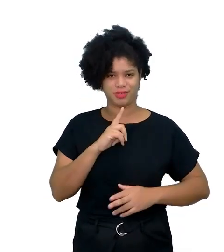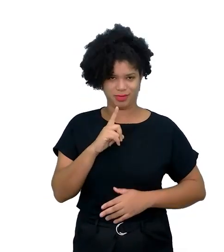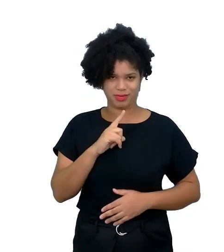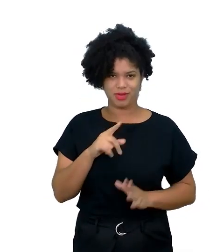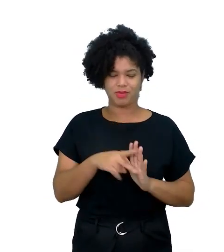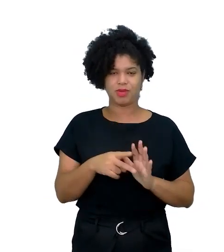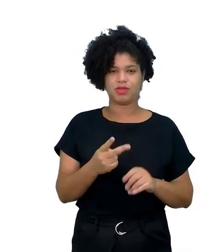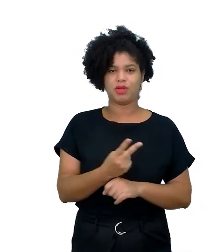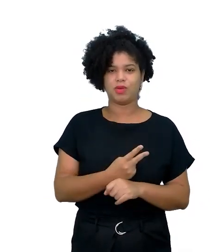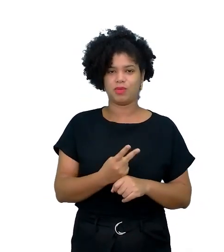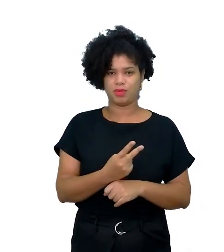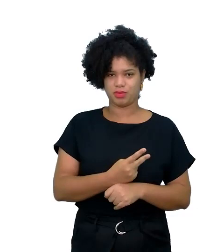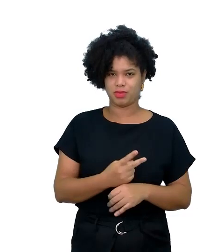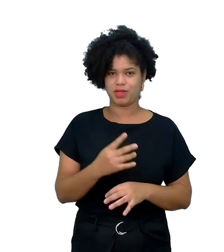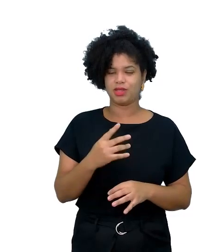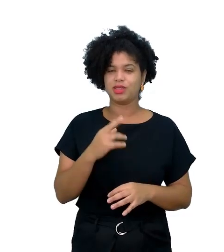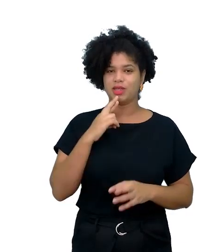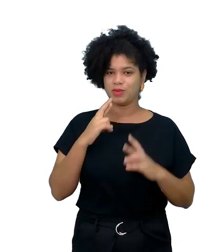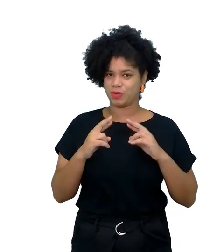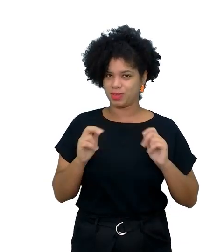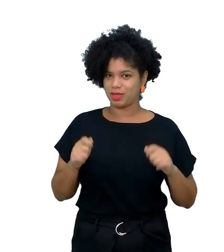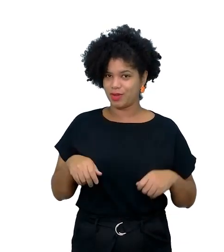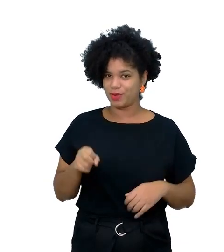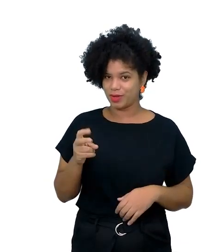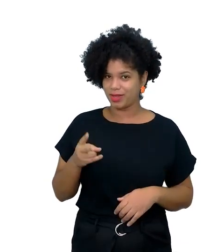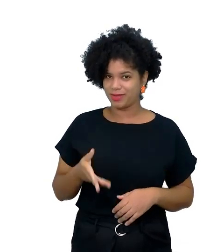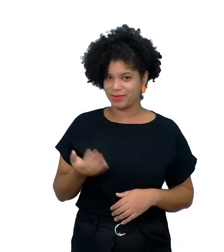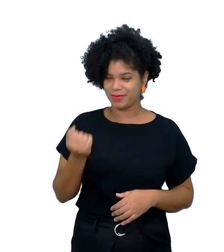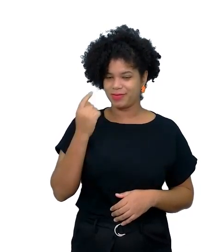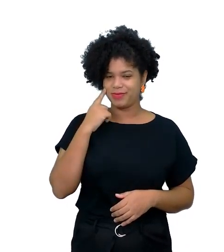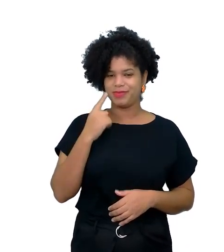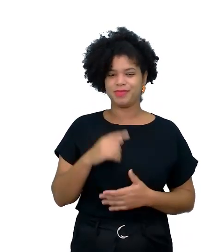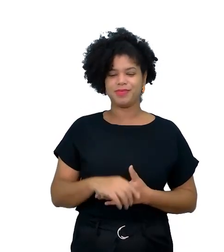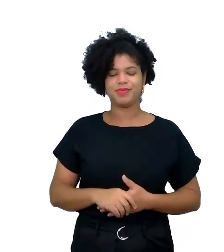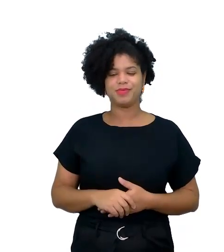na busca da solução. Então, seguindo.